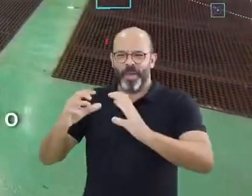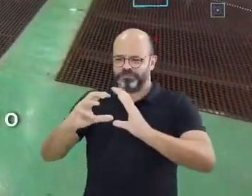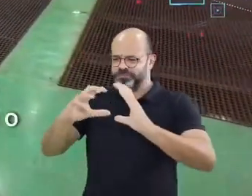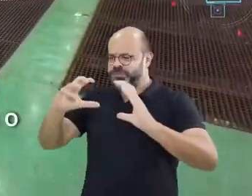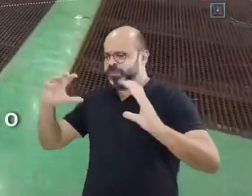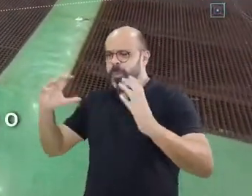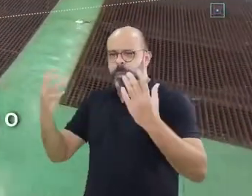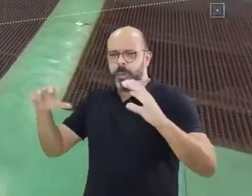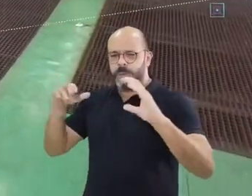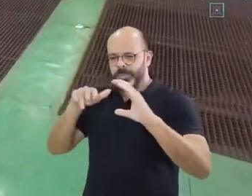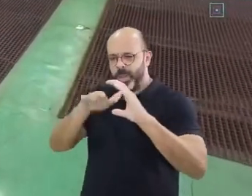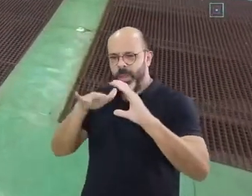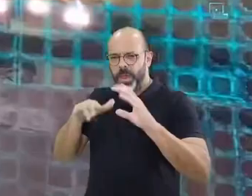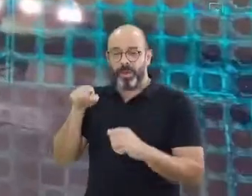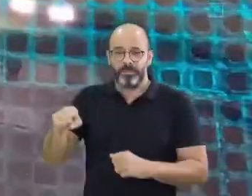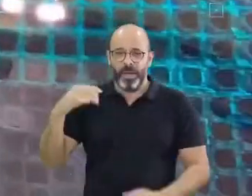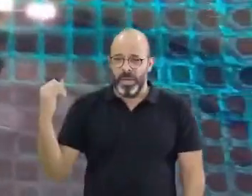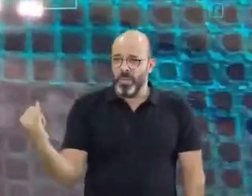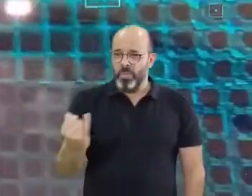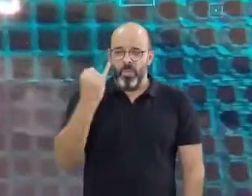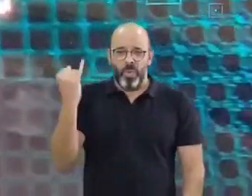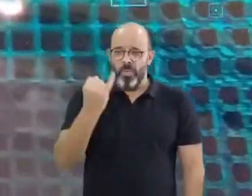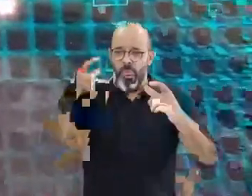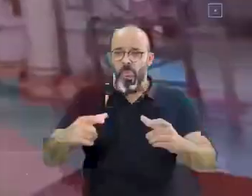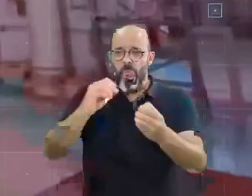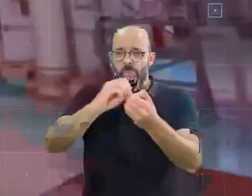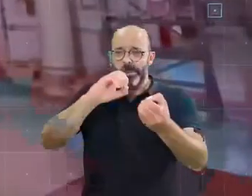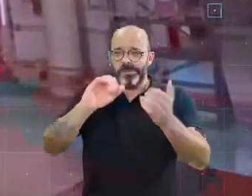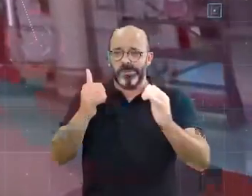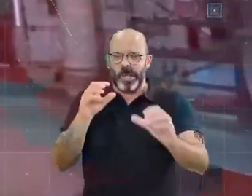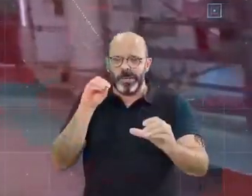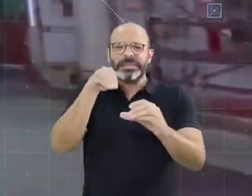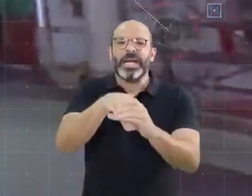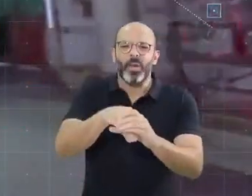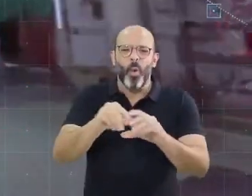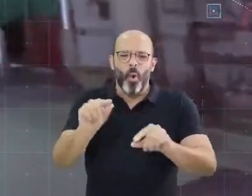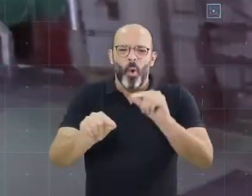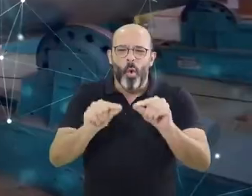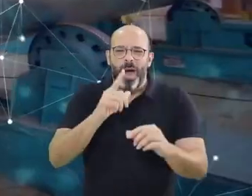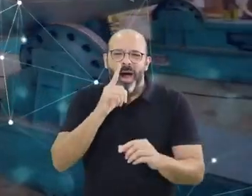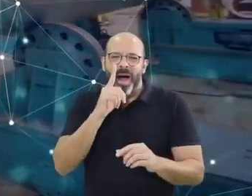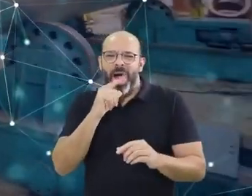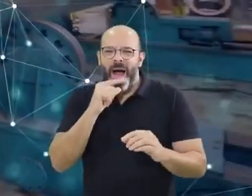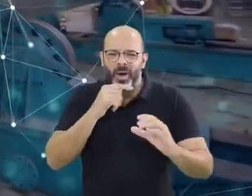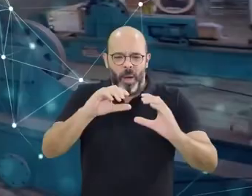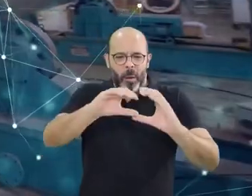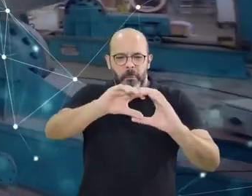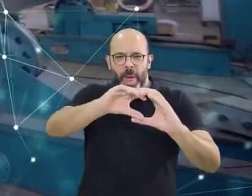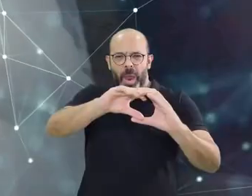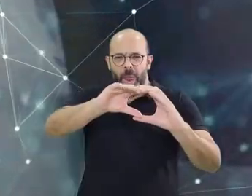condensadores, fundamentais para o resfriamento da água no circuito em operação da usina nuclear. 8